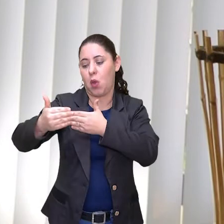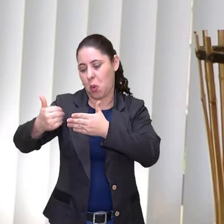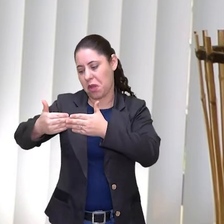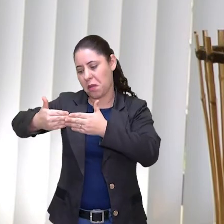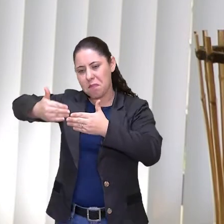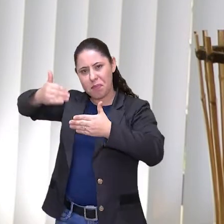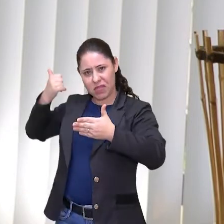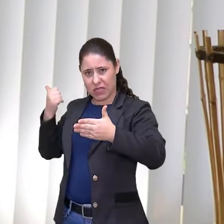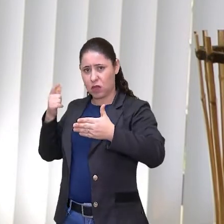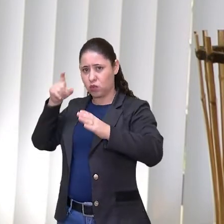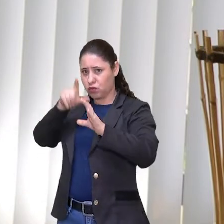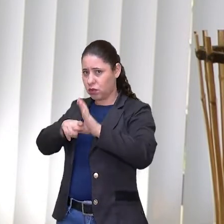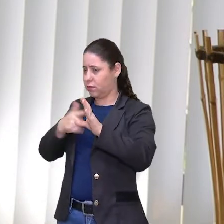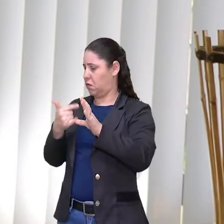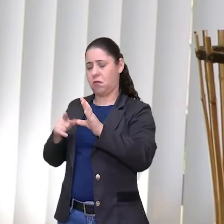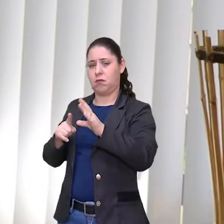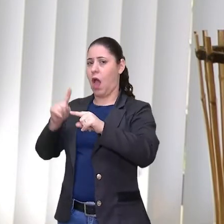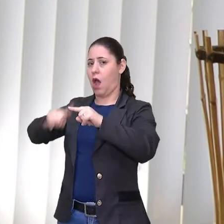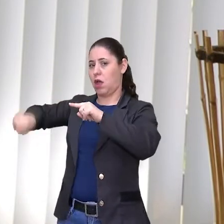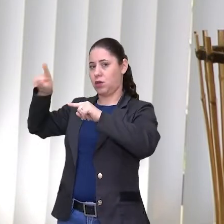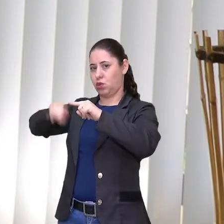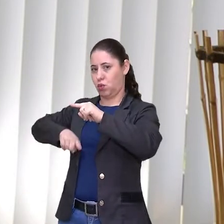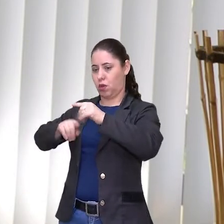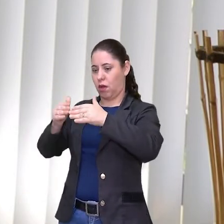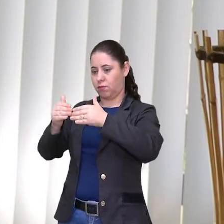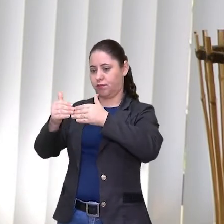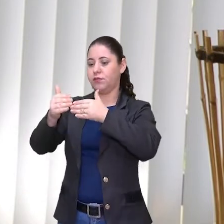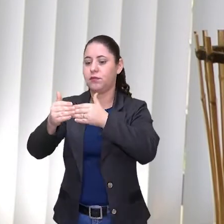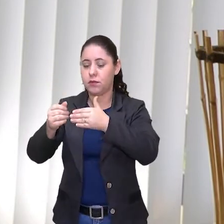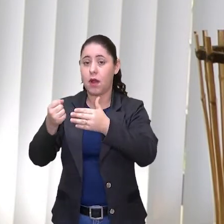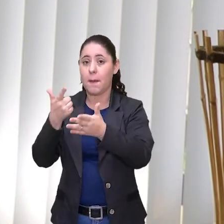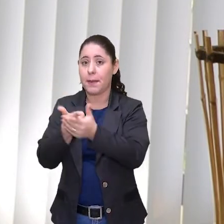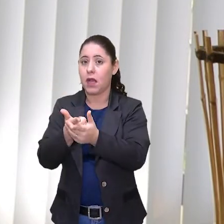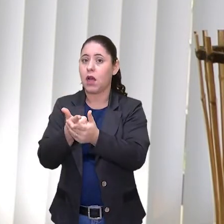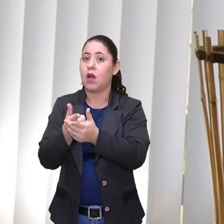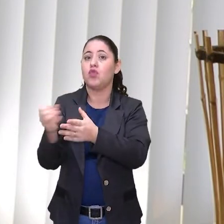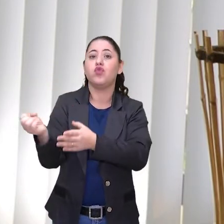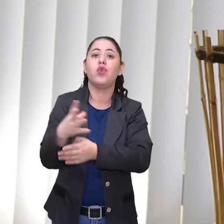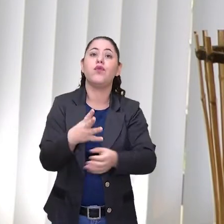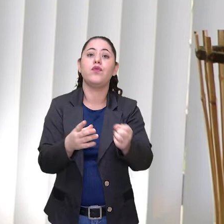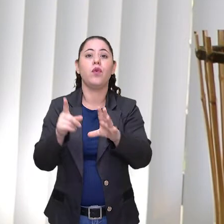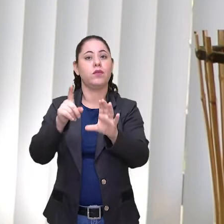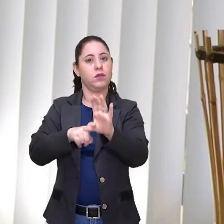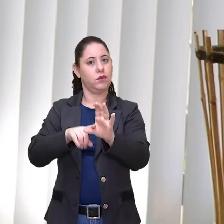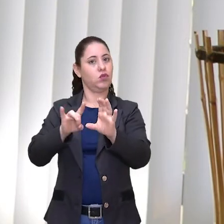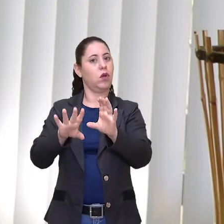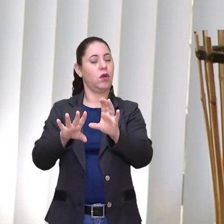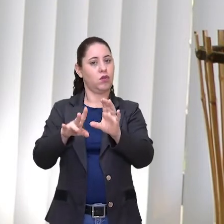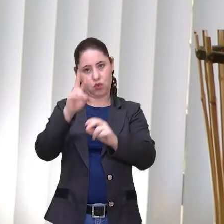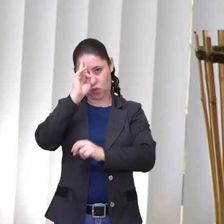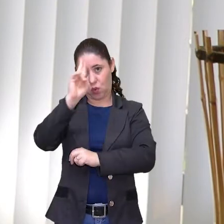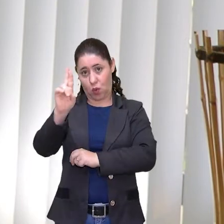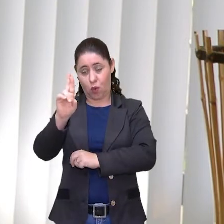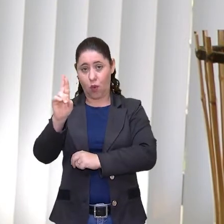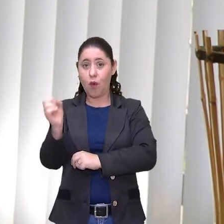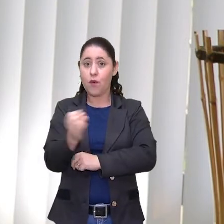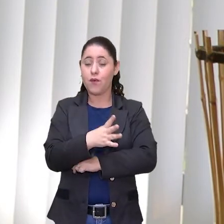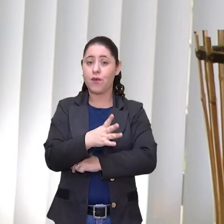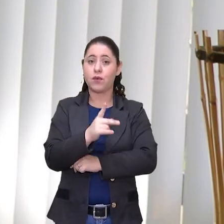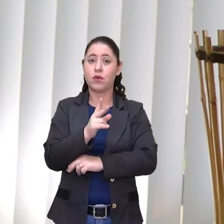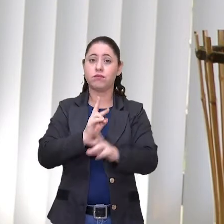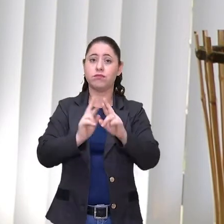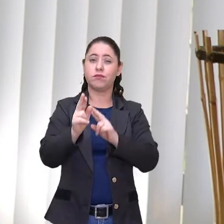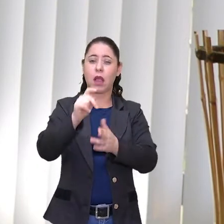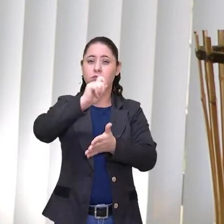para frente. O que houve no passado não influencia no novo proprietário. Isso é muito